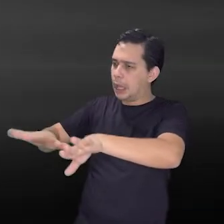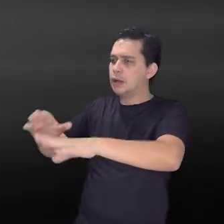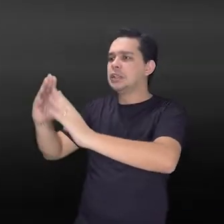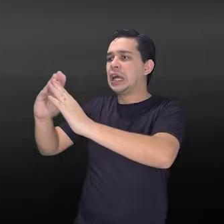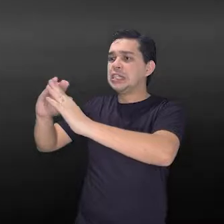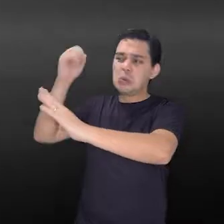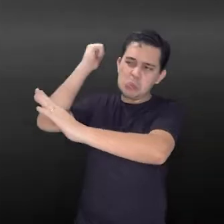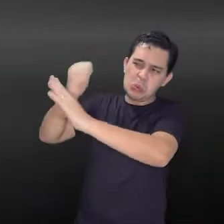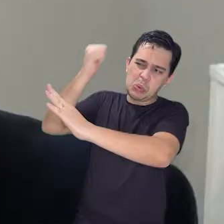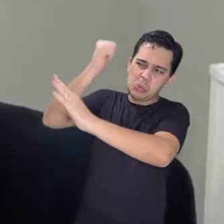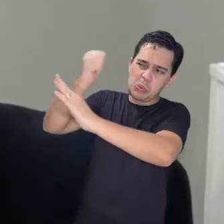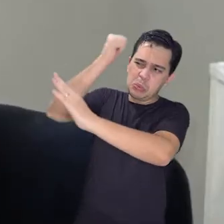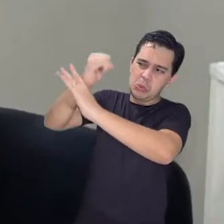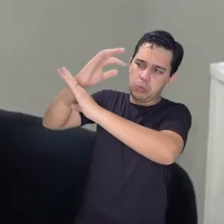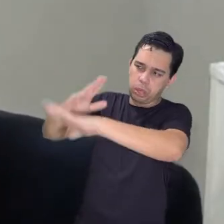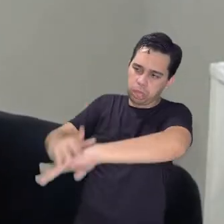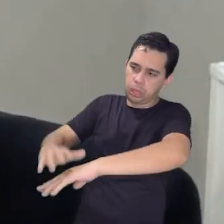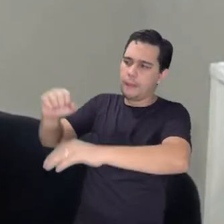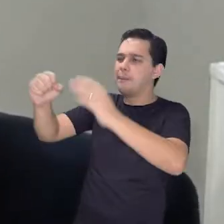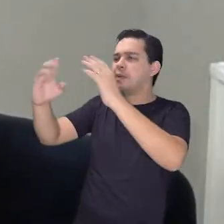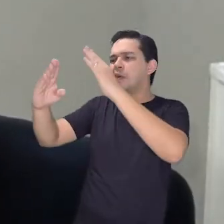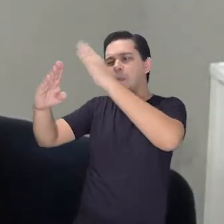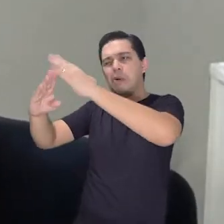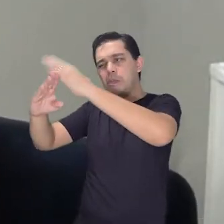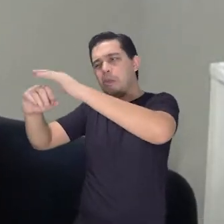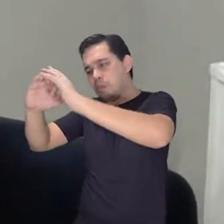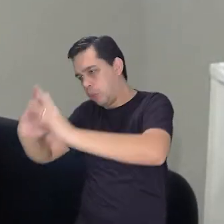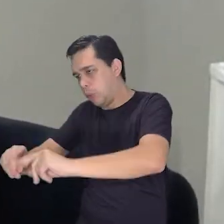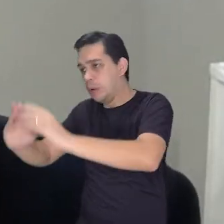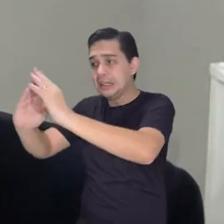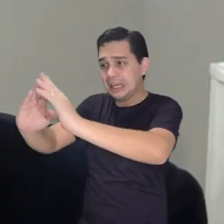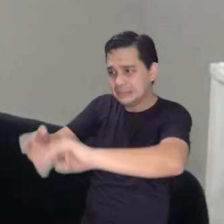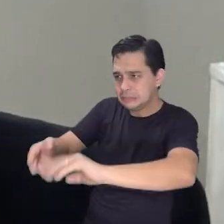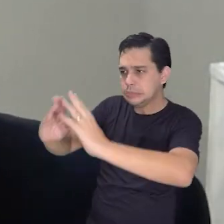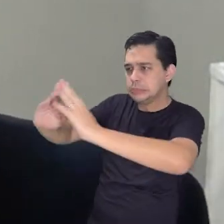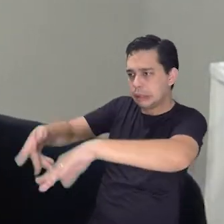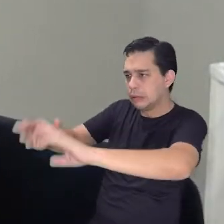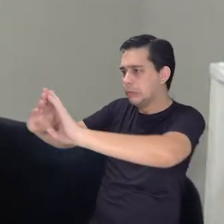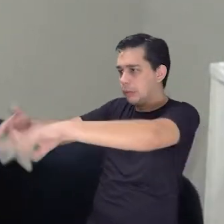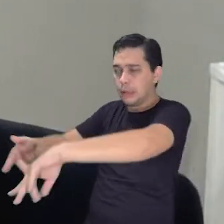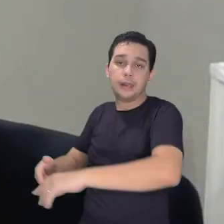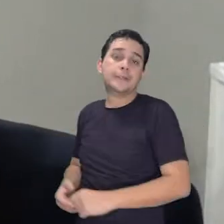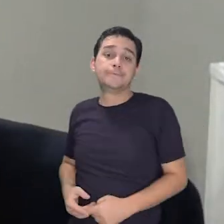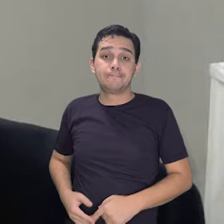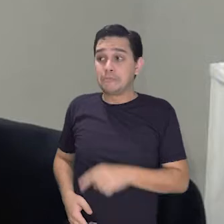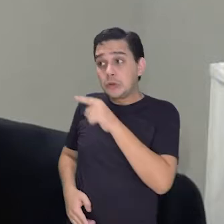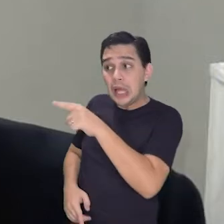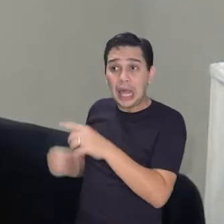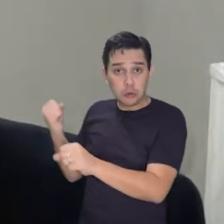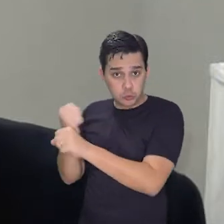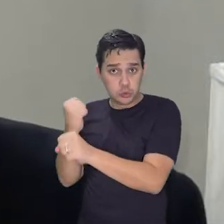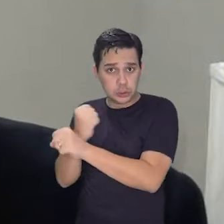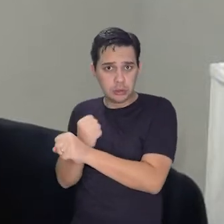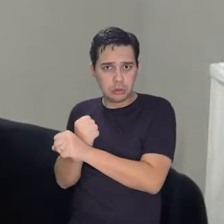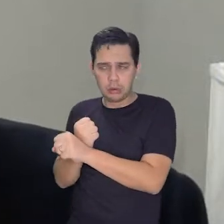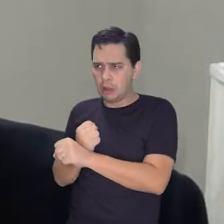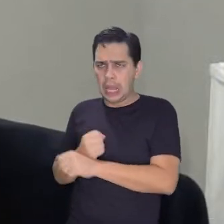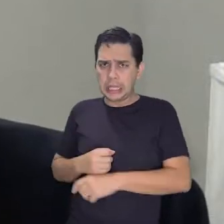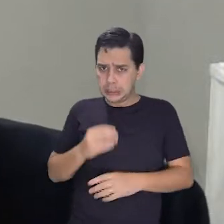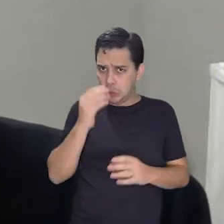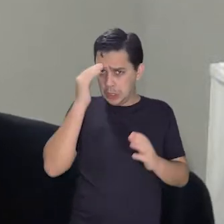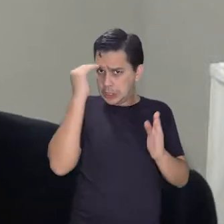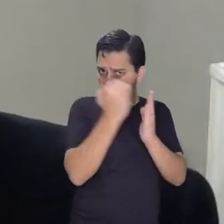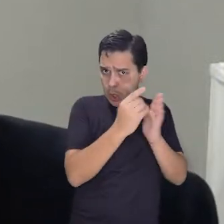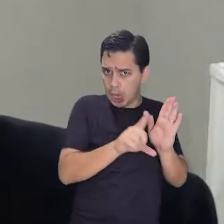essa área que foi degradada. É importante que fique claro que foram construções feitas a revelia do poder público, elas não contaram com licença